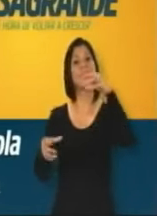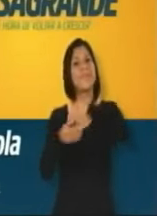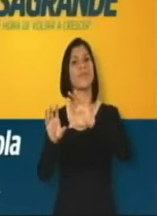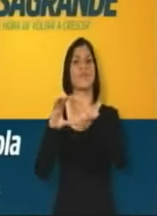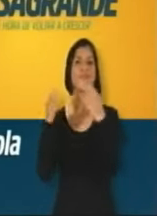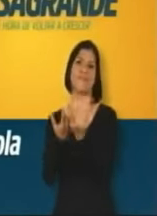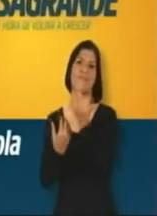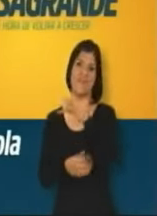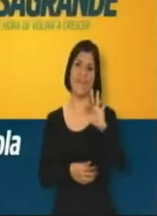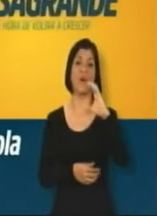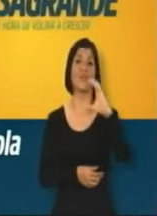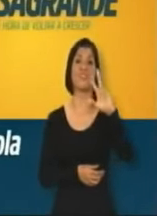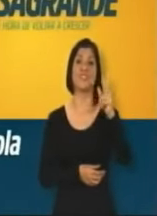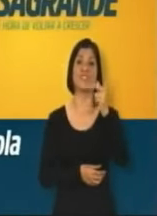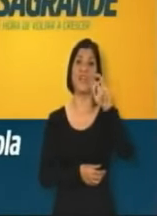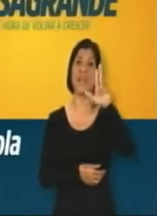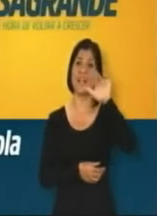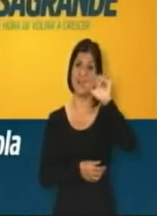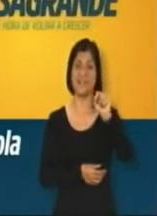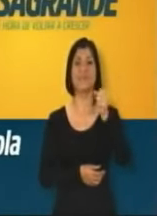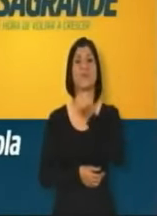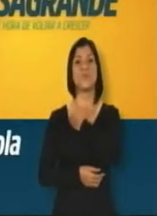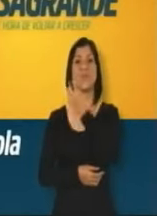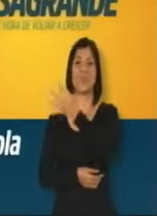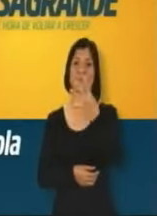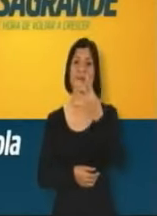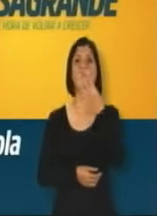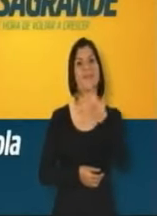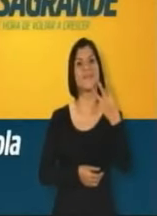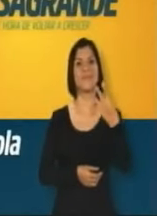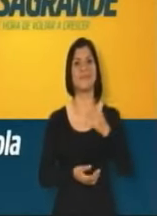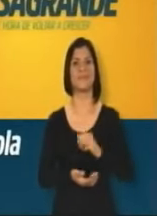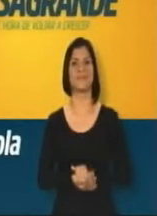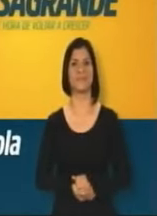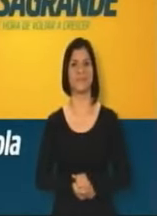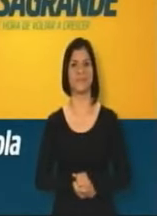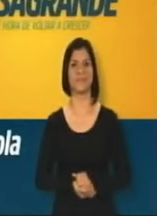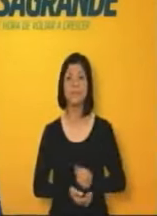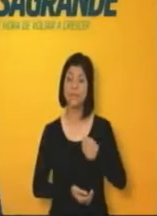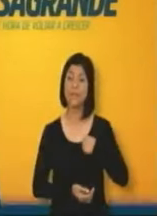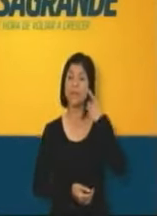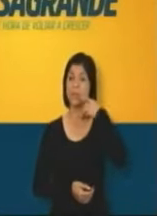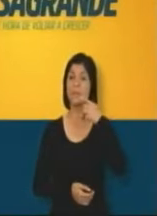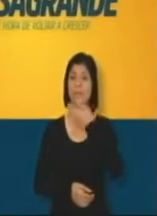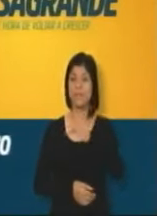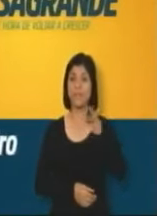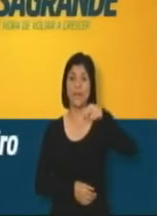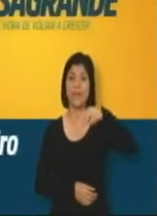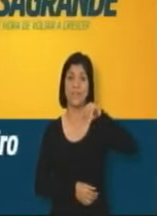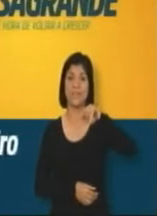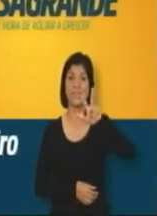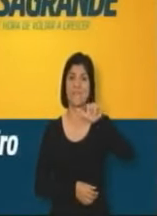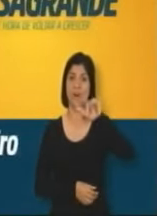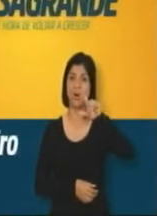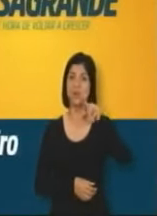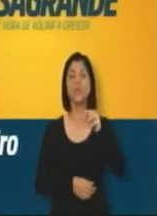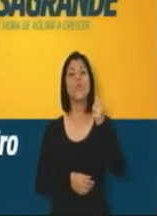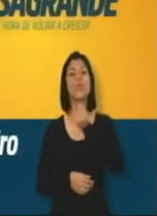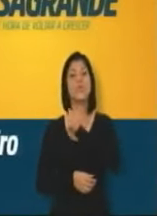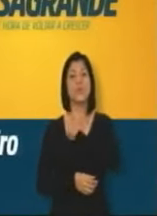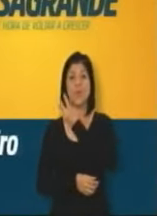Federal. 4433, Charles da Autoescola, 4433. Para deputado federal, Nivaldo